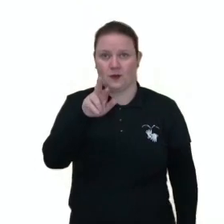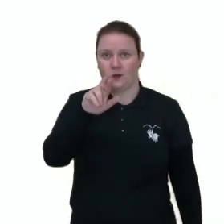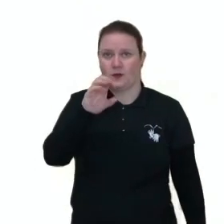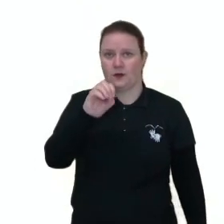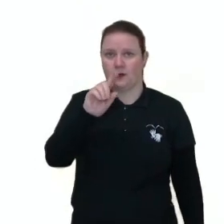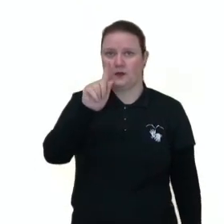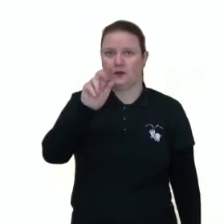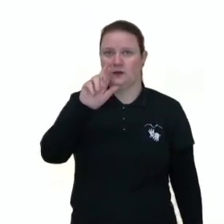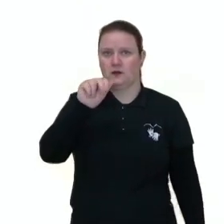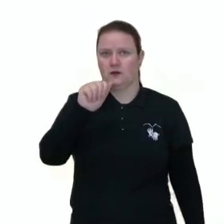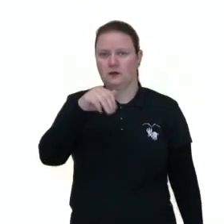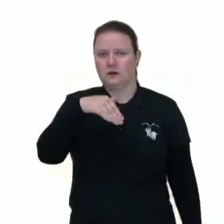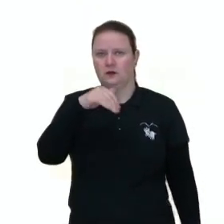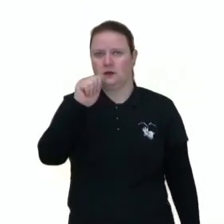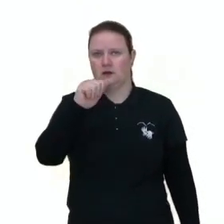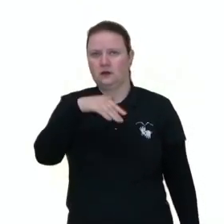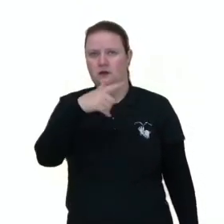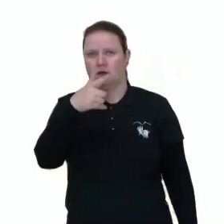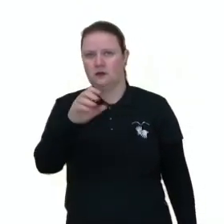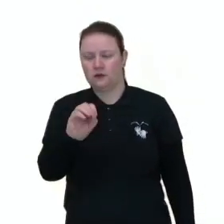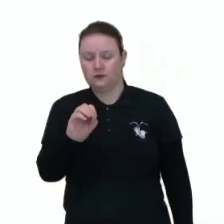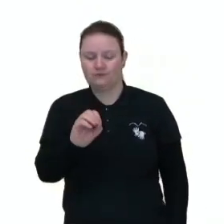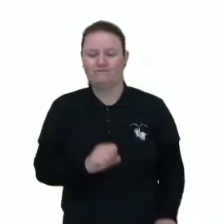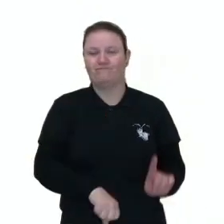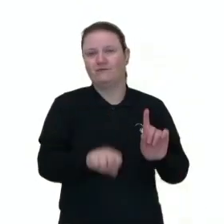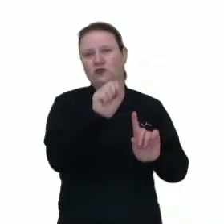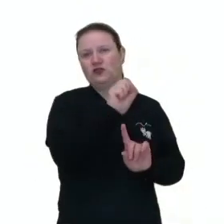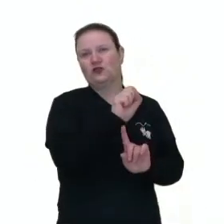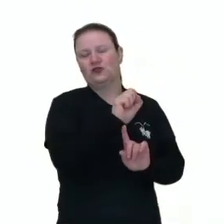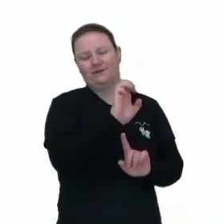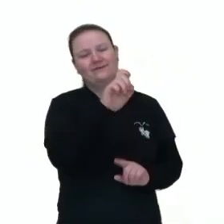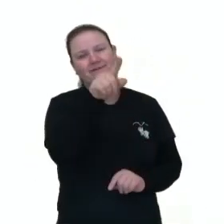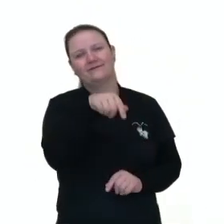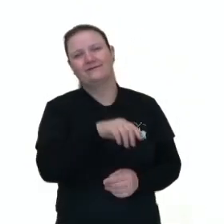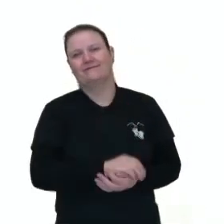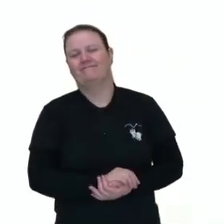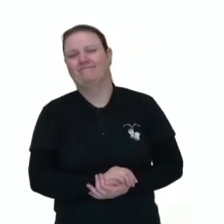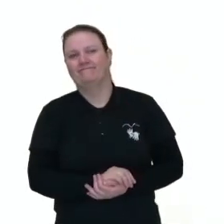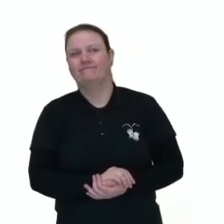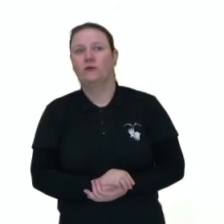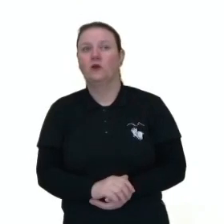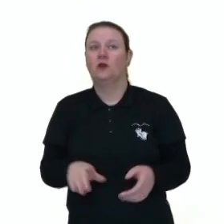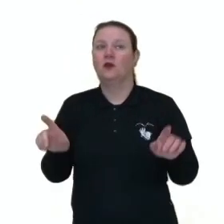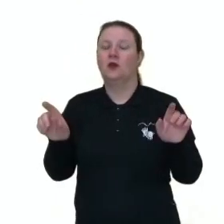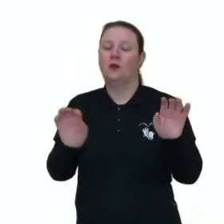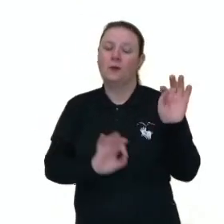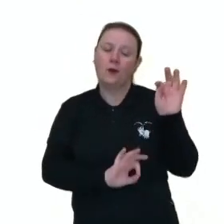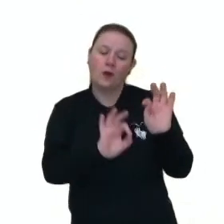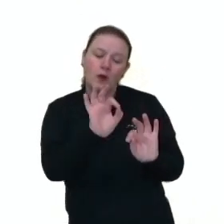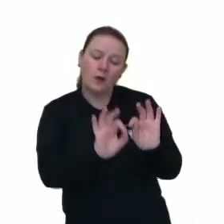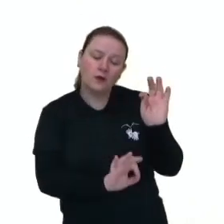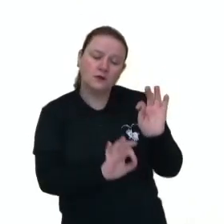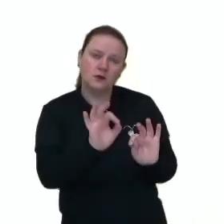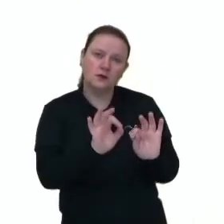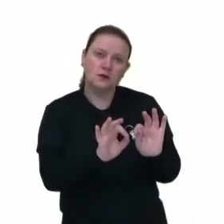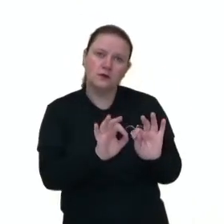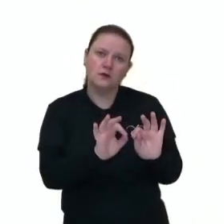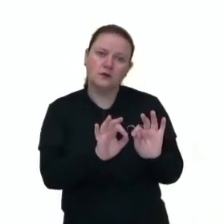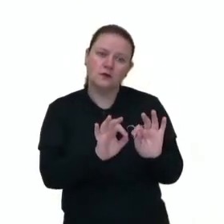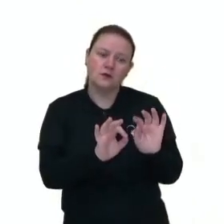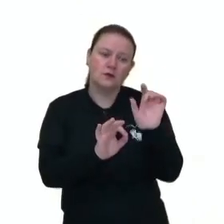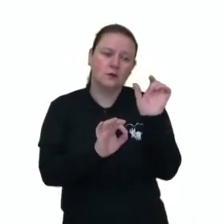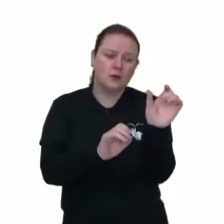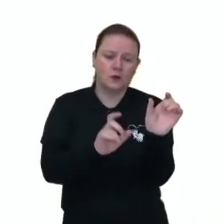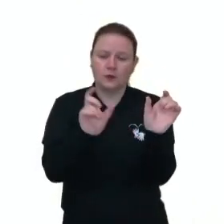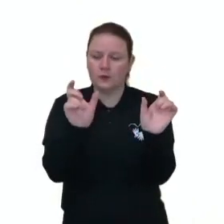Portanto, a programação é o meu sujeito, certo? Então, a programação, as duas palavrinhas formam um